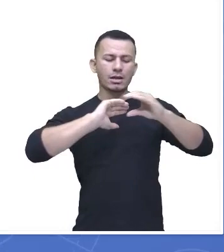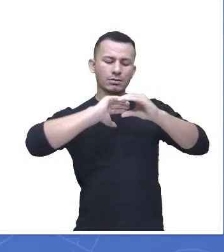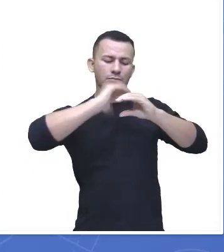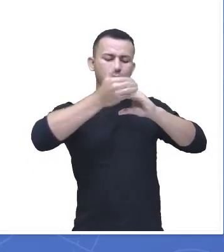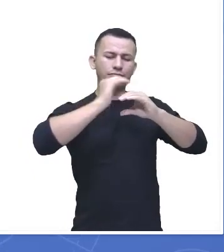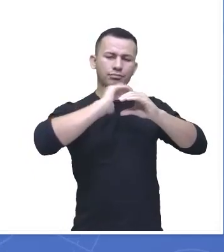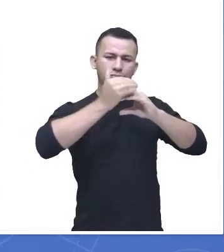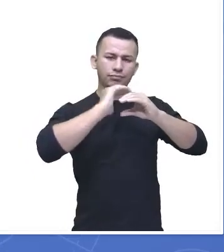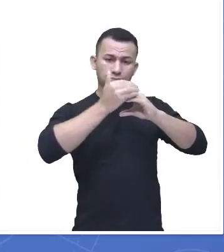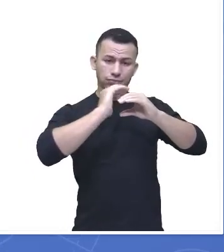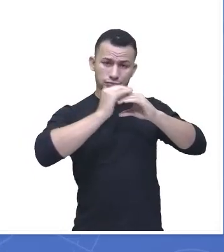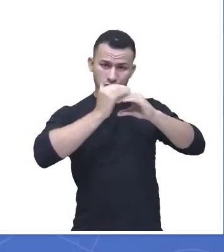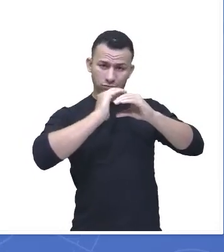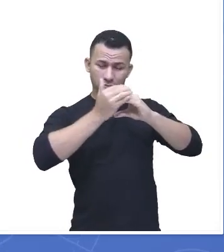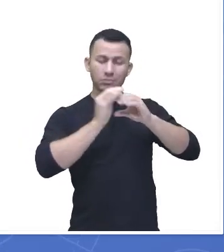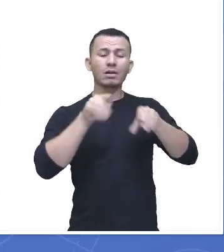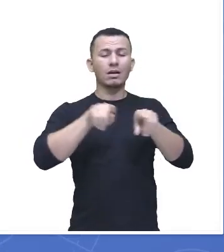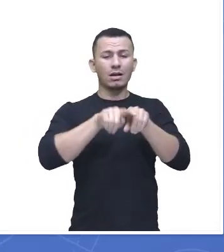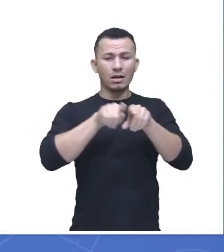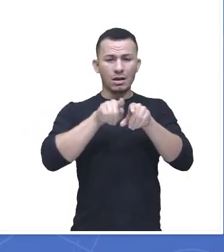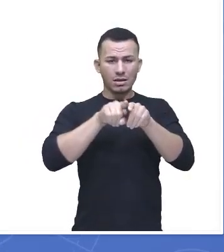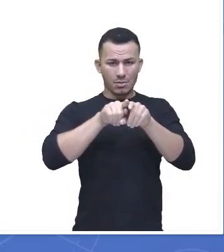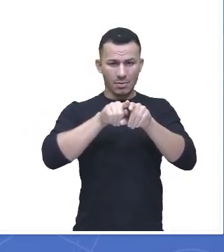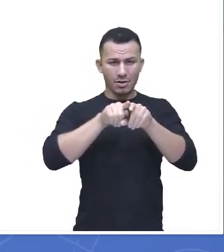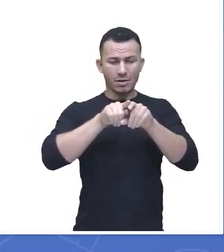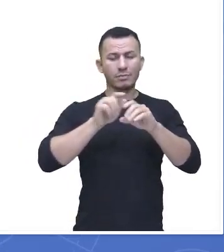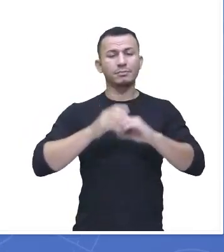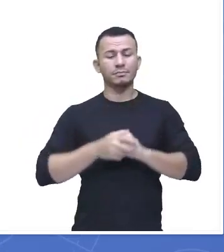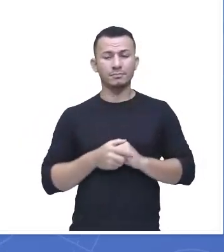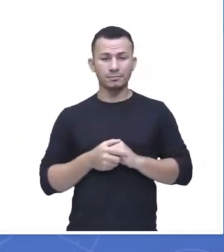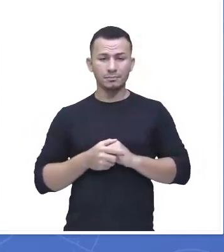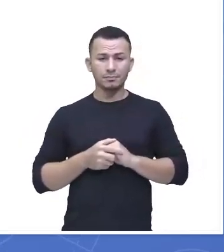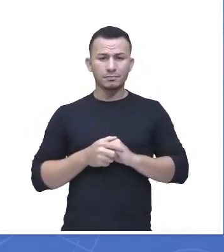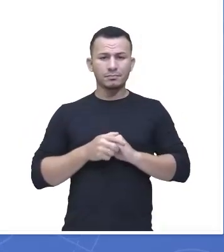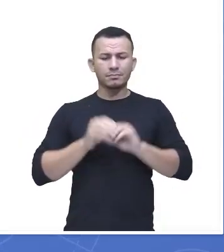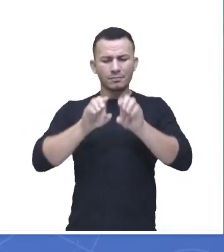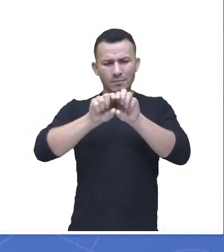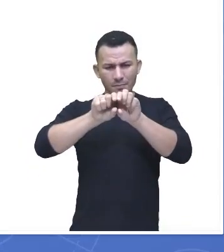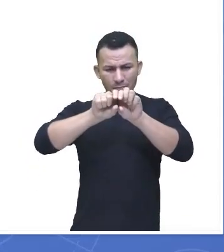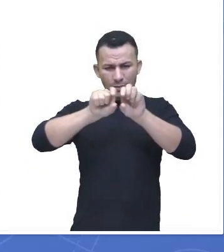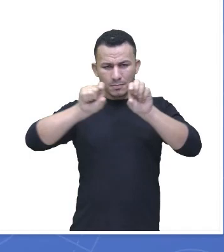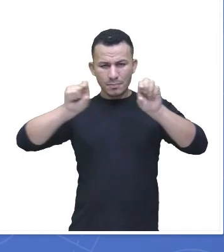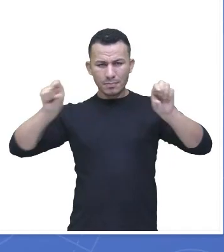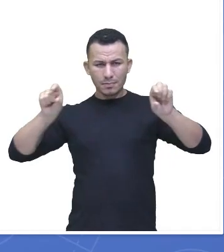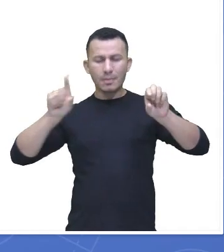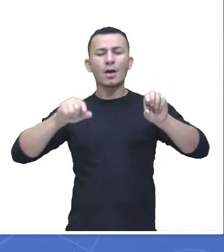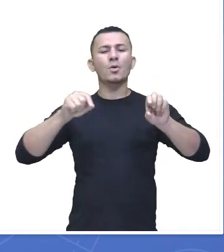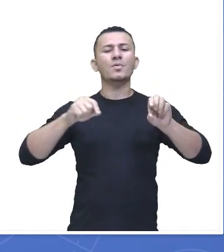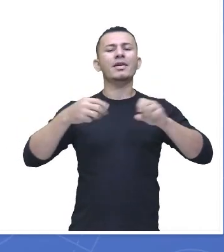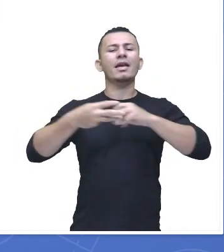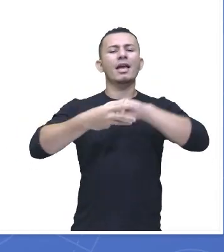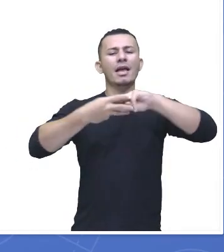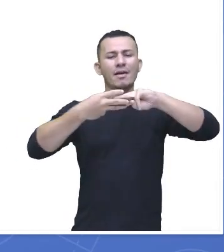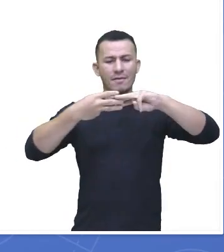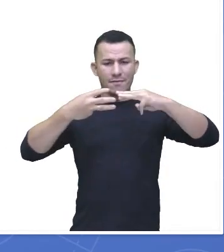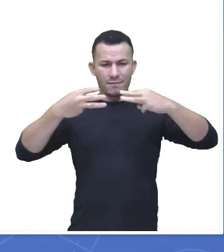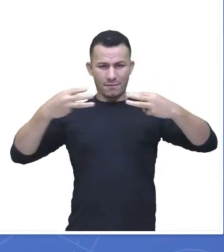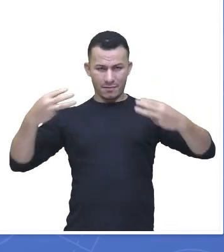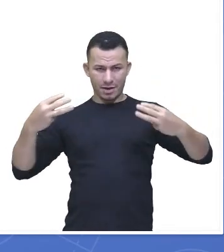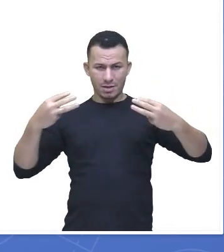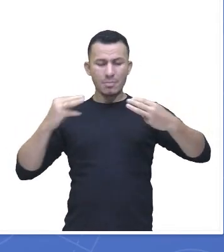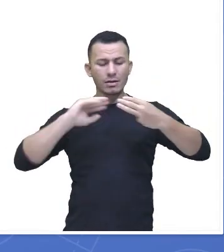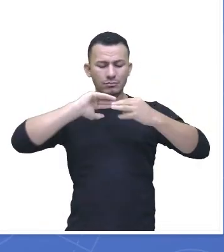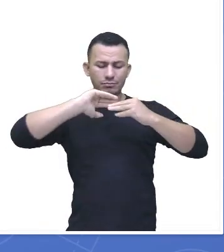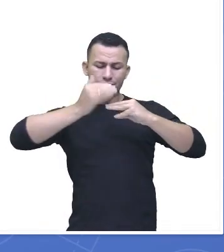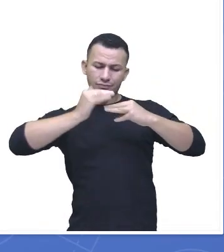o quê? Os feixes musculares. Logo depois, nós temos a fibra muscular, que também está envolvida